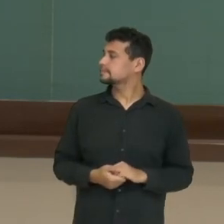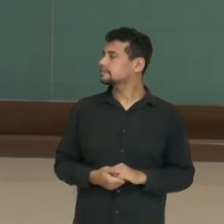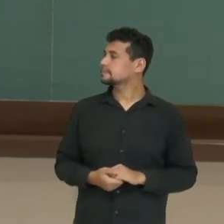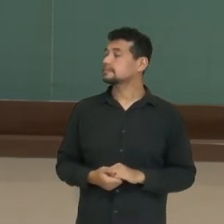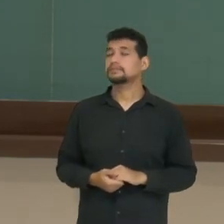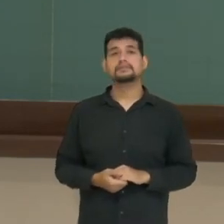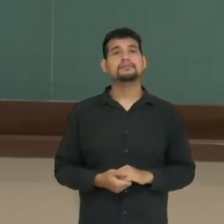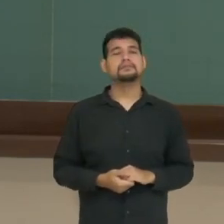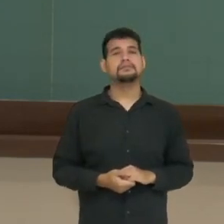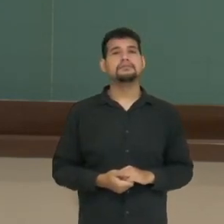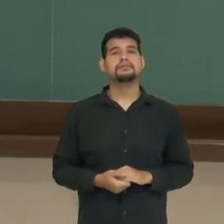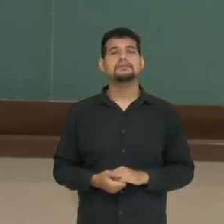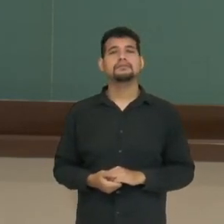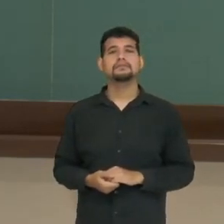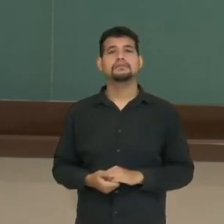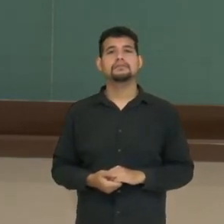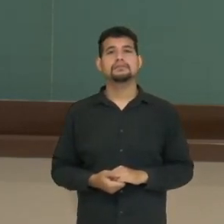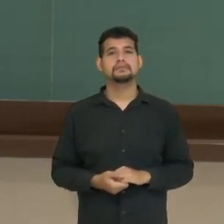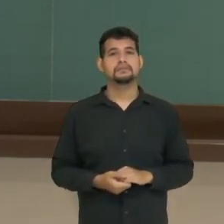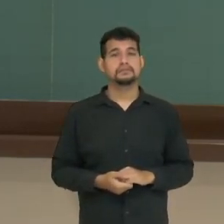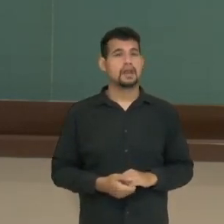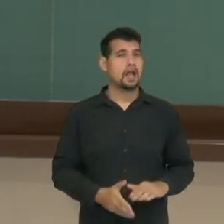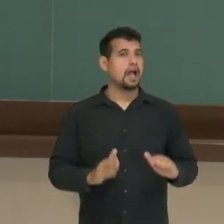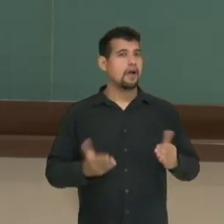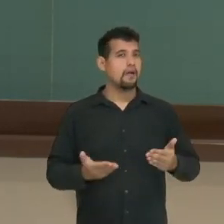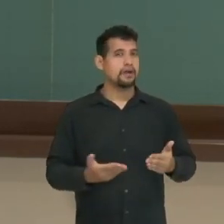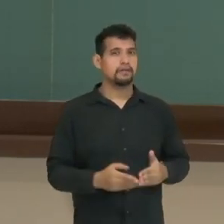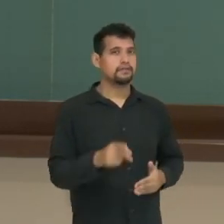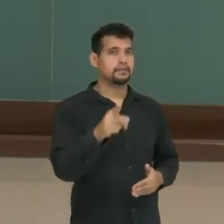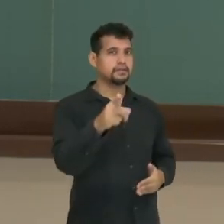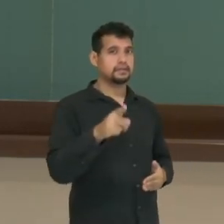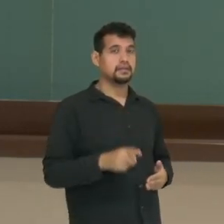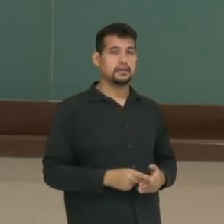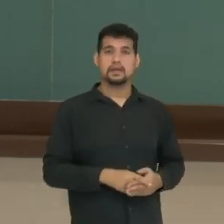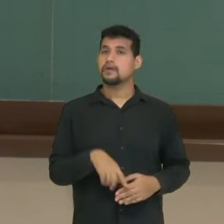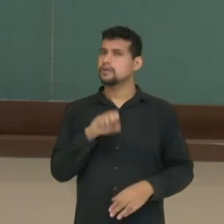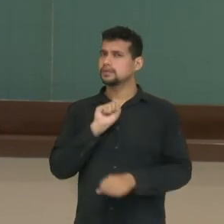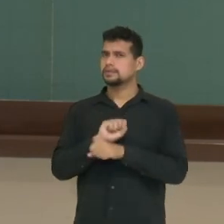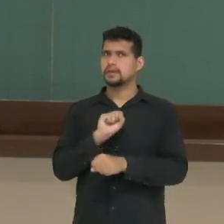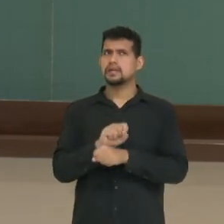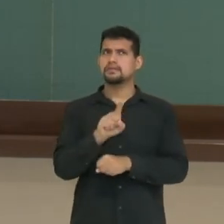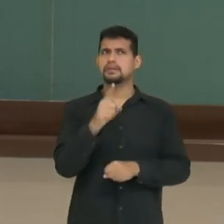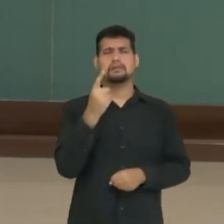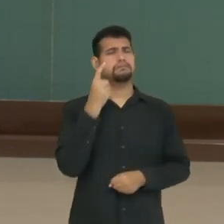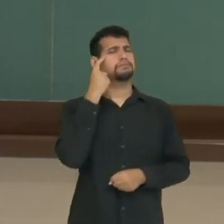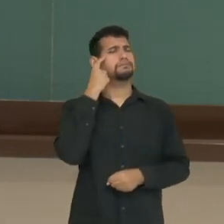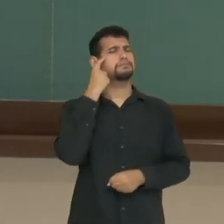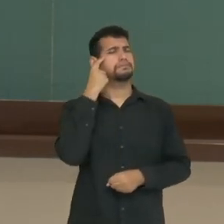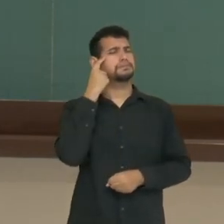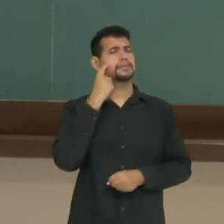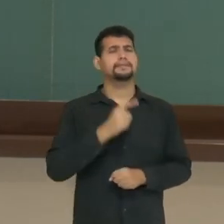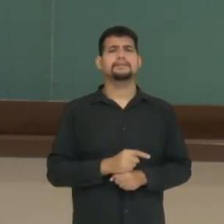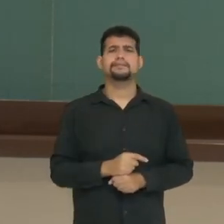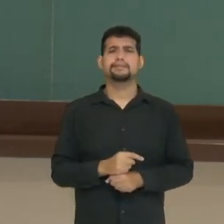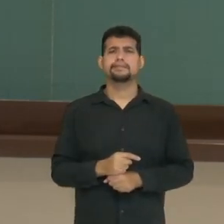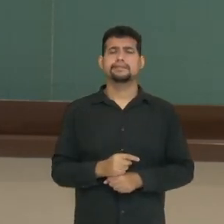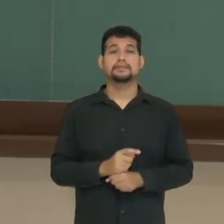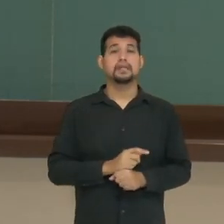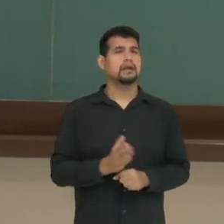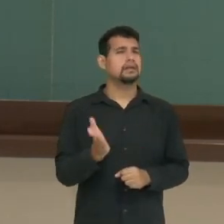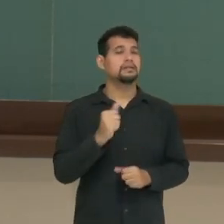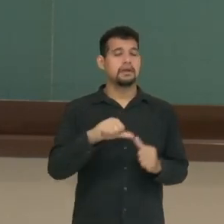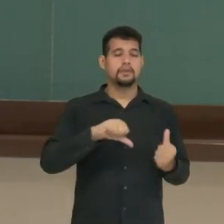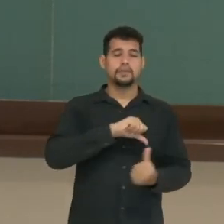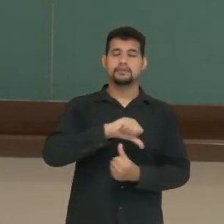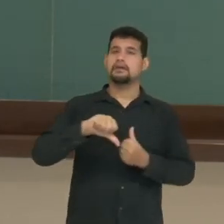www.curitibapr.gov.br/notícias. No Agora é Sua Vez, eu vou te dar um tempinho para pensar. Então, olha só, vamos